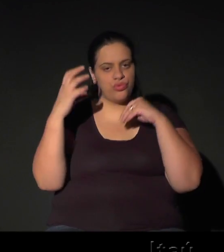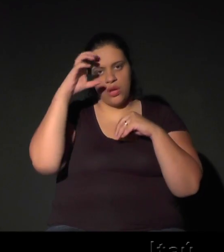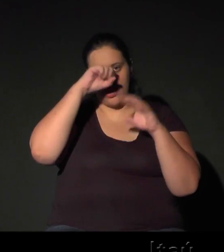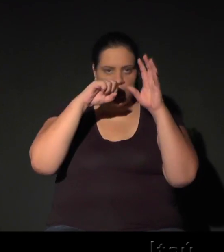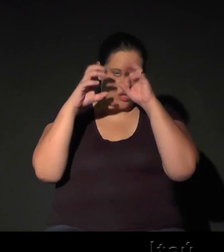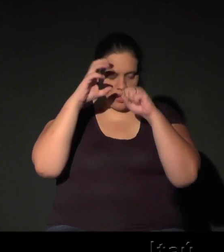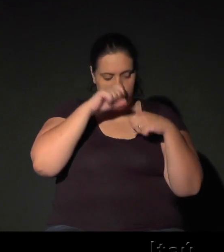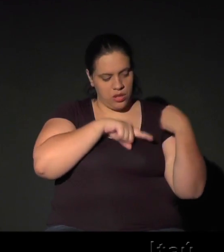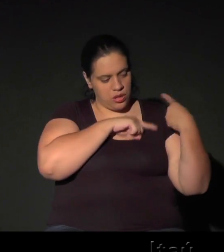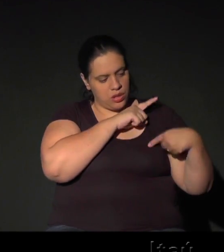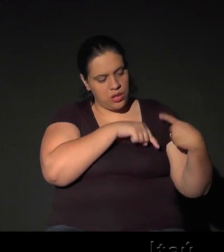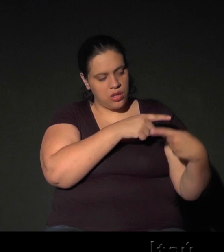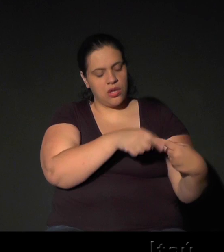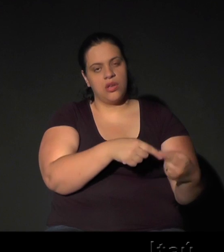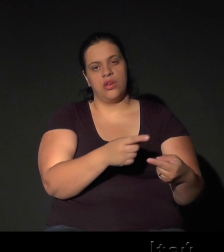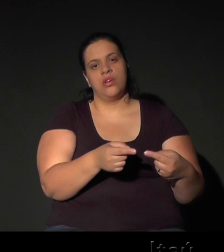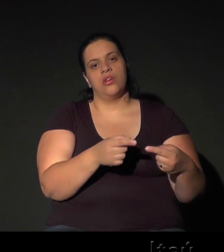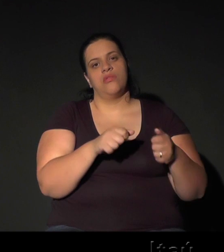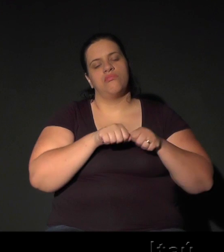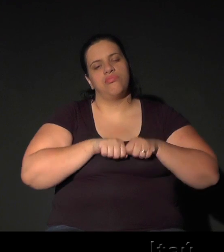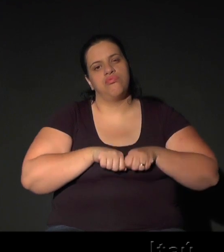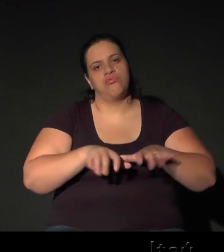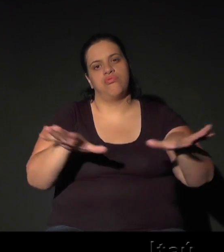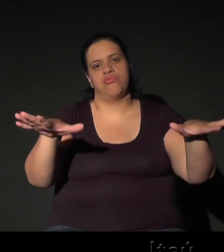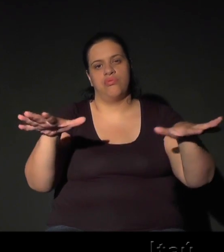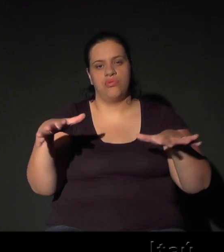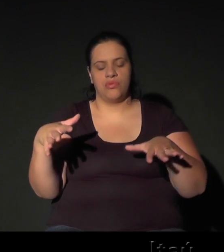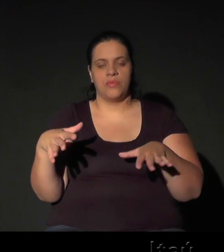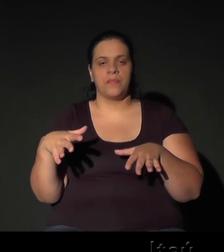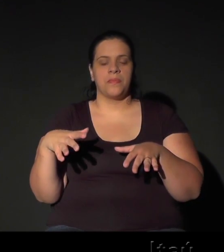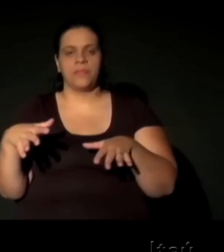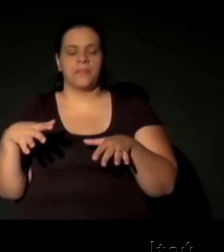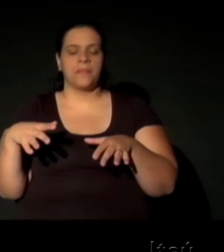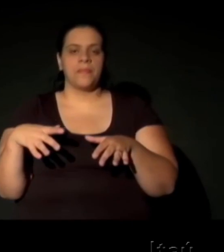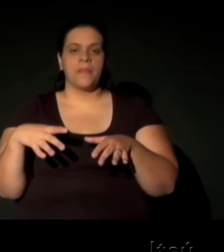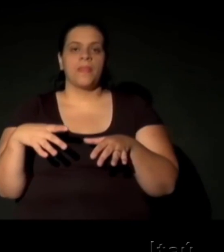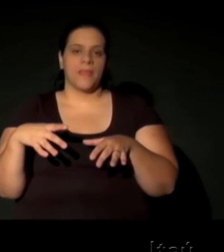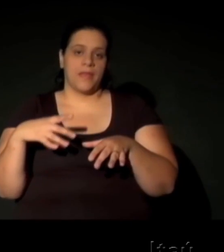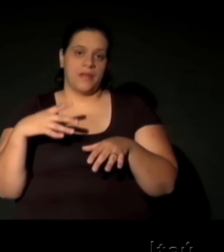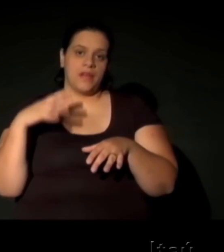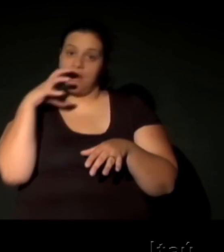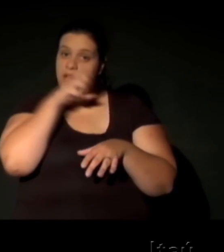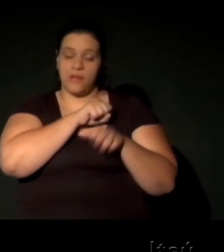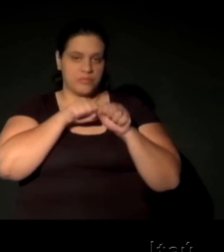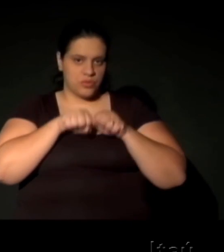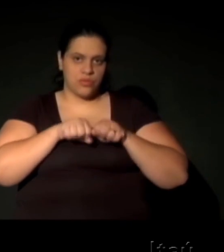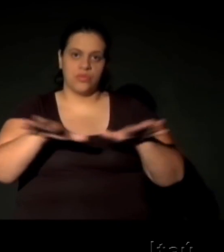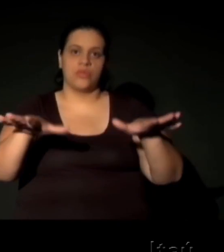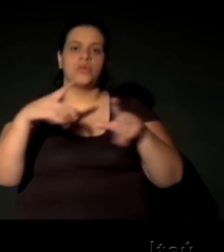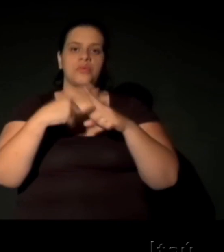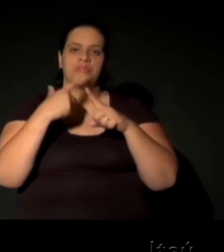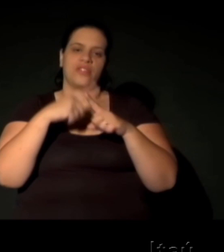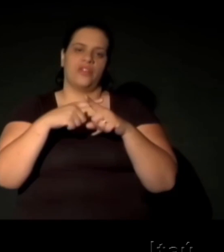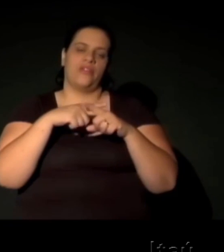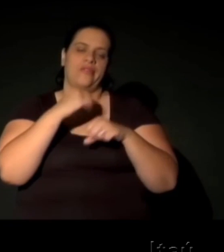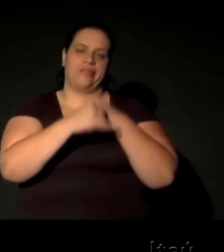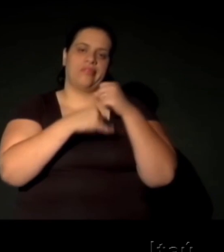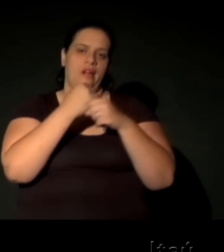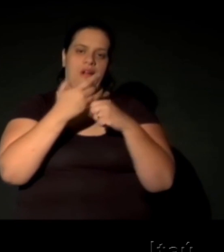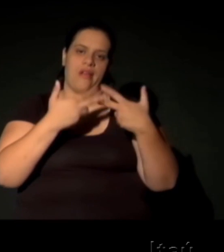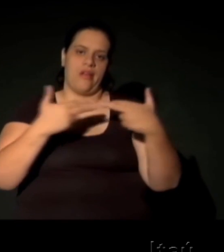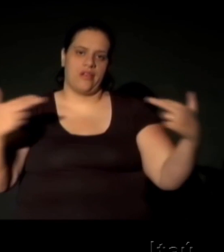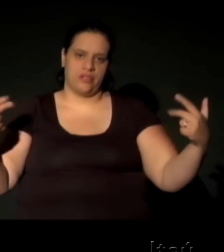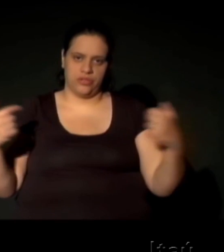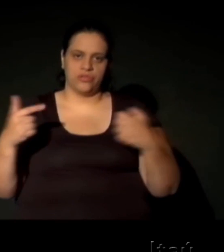né que eu acho que ela se viraliza de forma eh eh bastante rápida através das redes sociais então enor